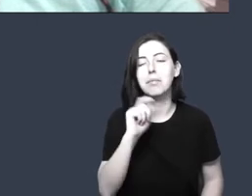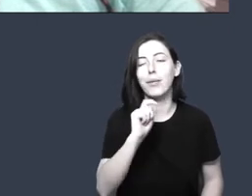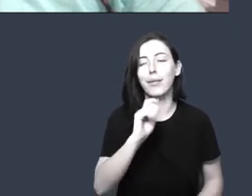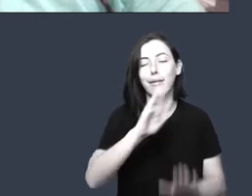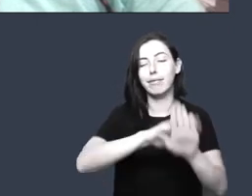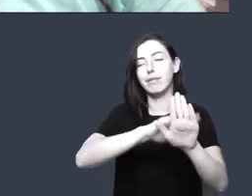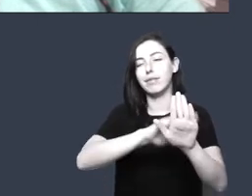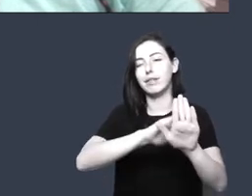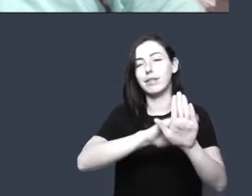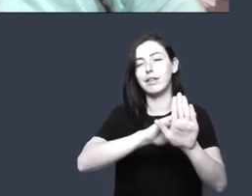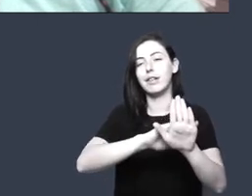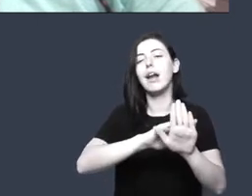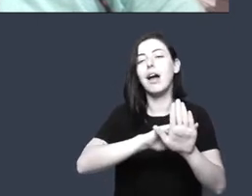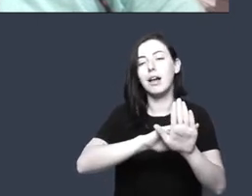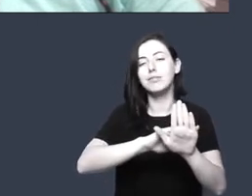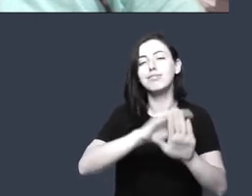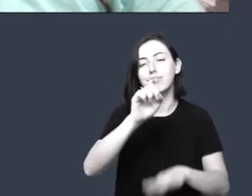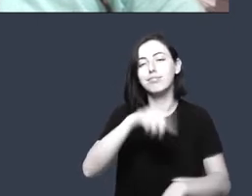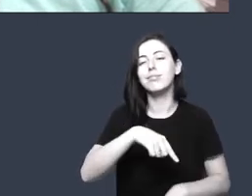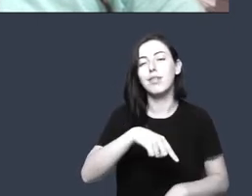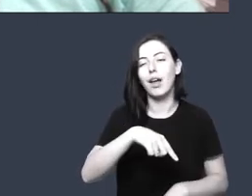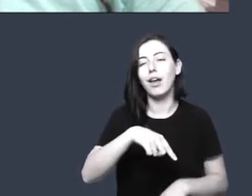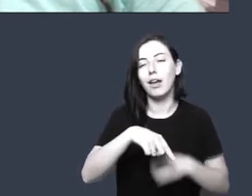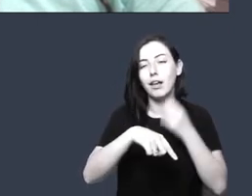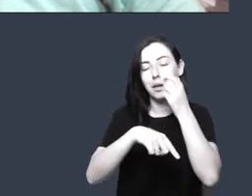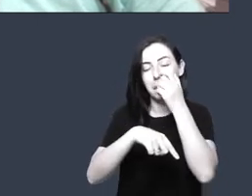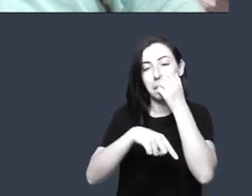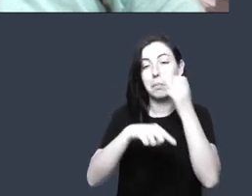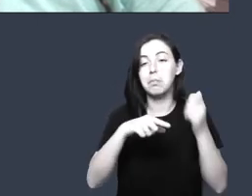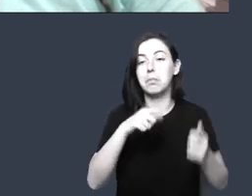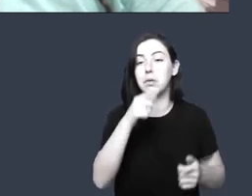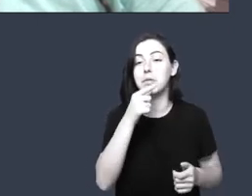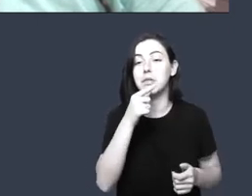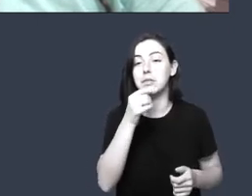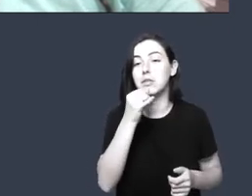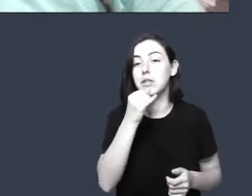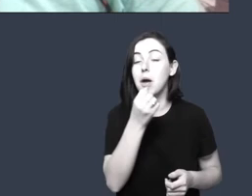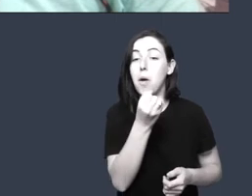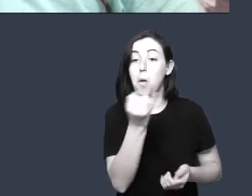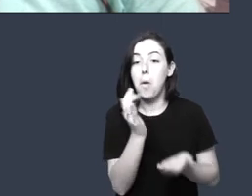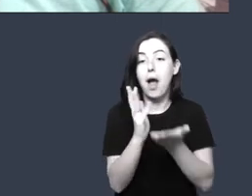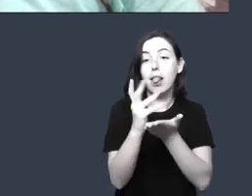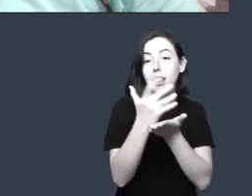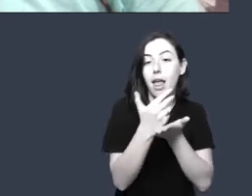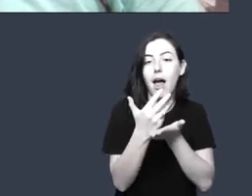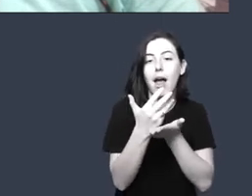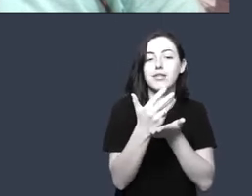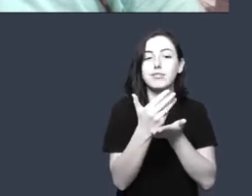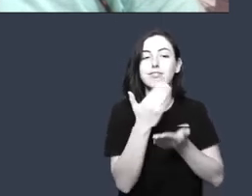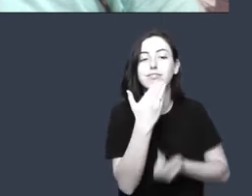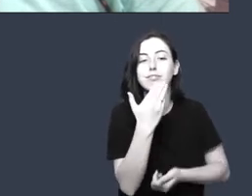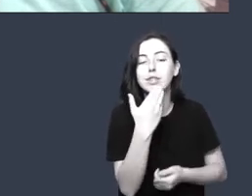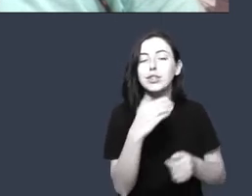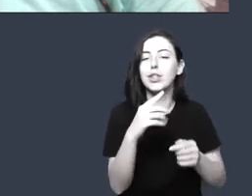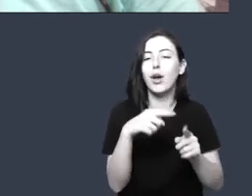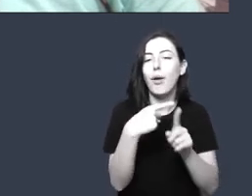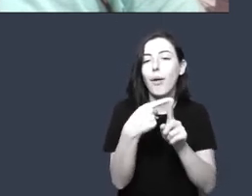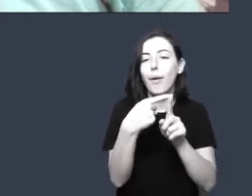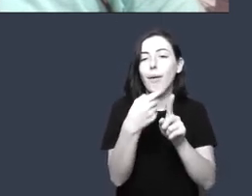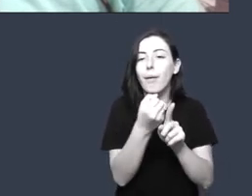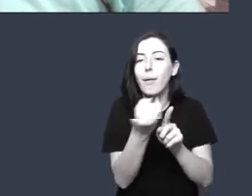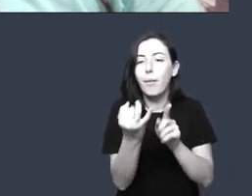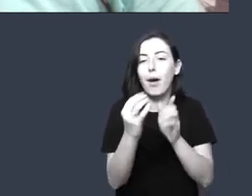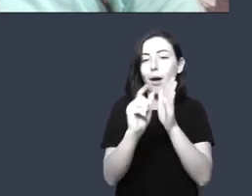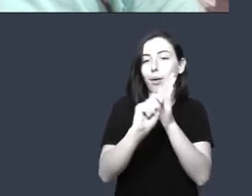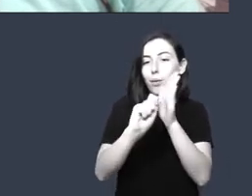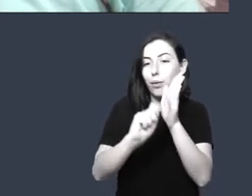eles sabiam exatamente quais foram os tipos de dados que foram recolhidos, qual foi o algoritmo que foi utilizado. Então, foi mais